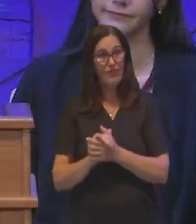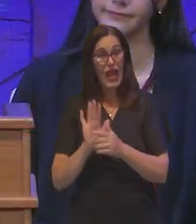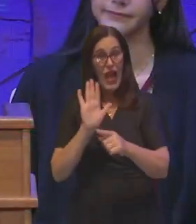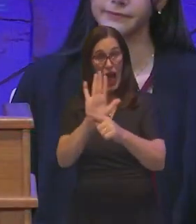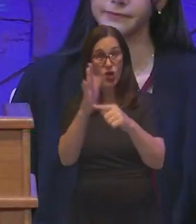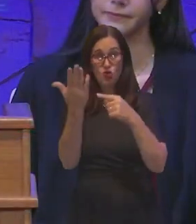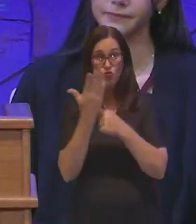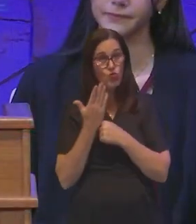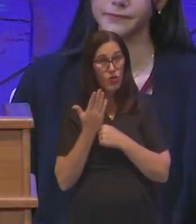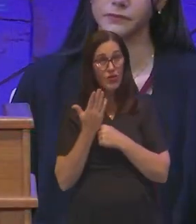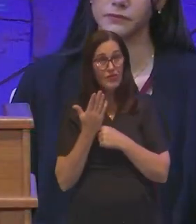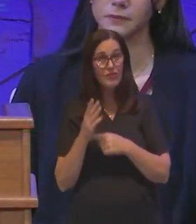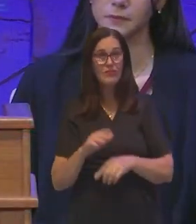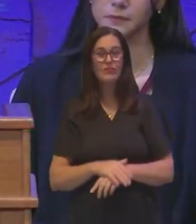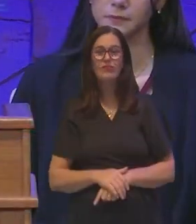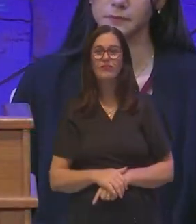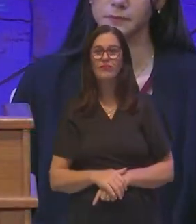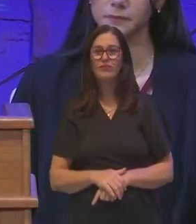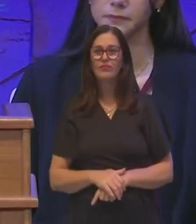Cooperação.